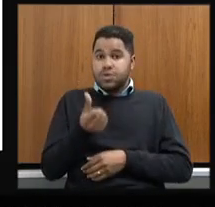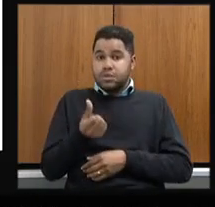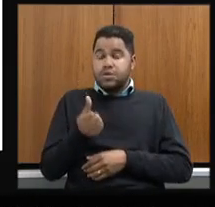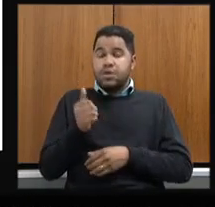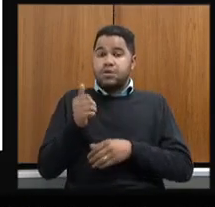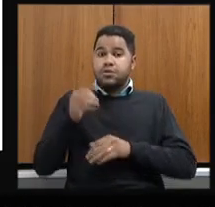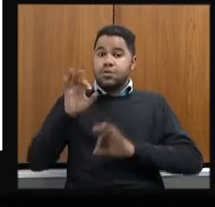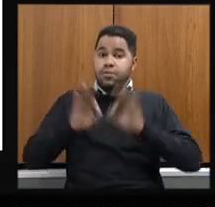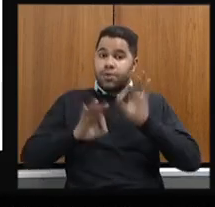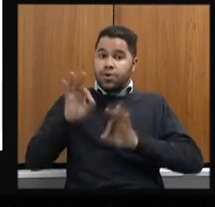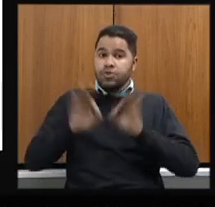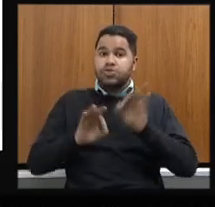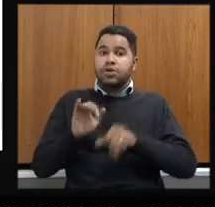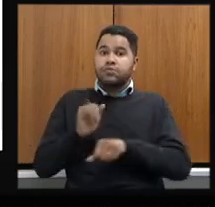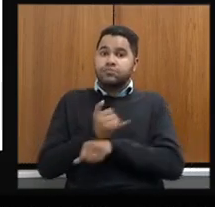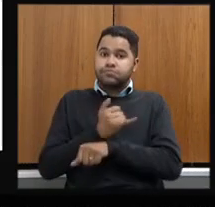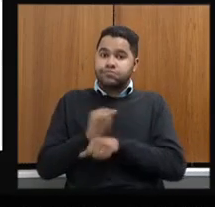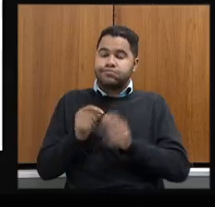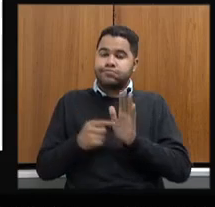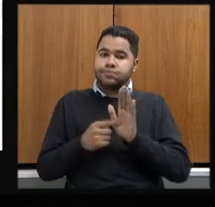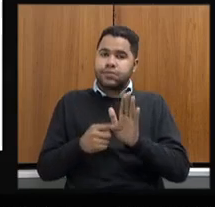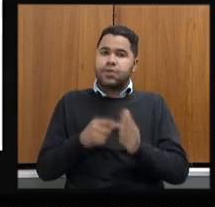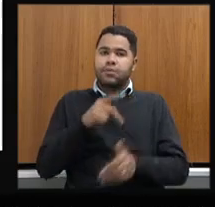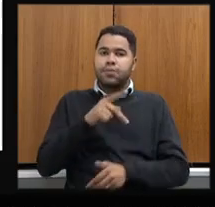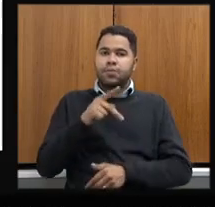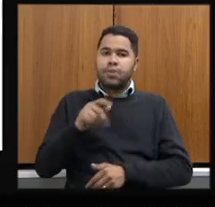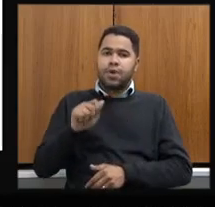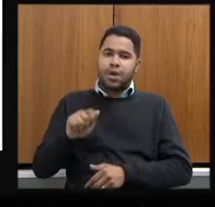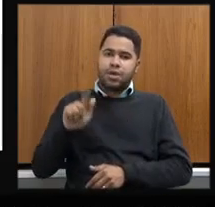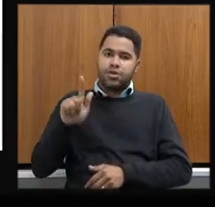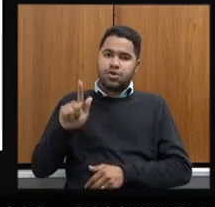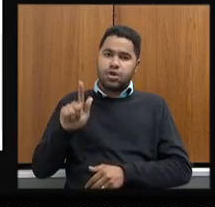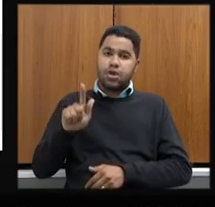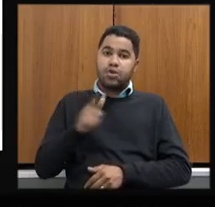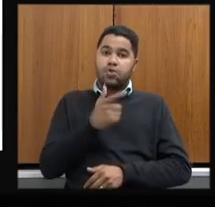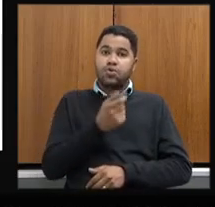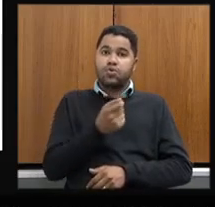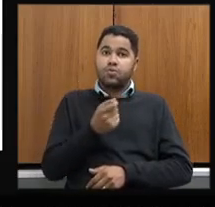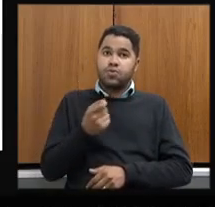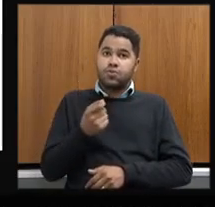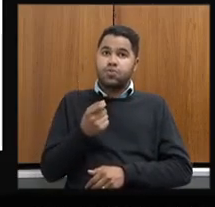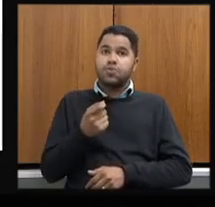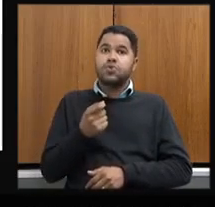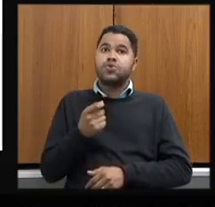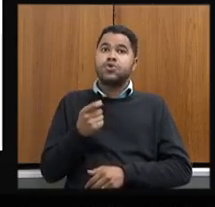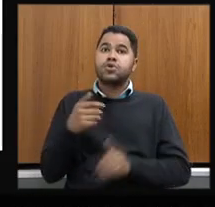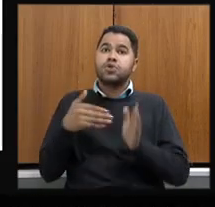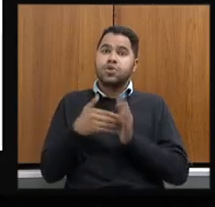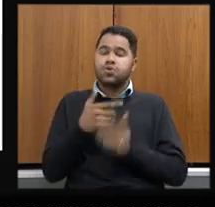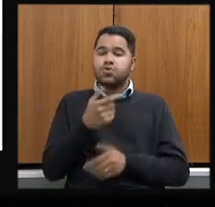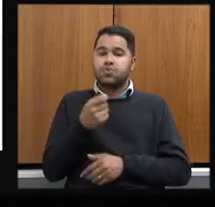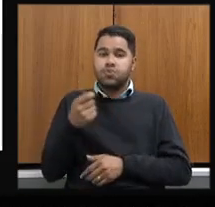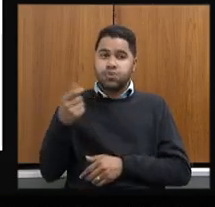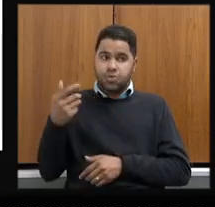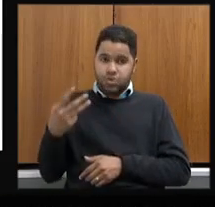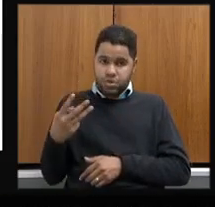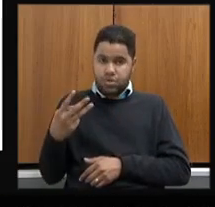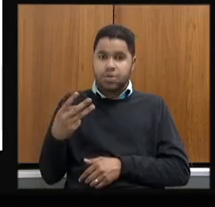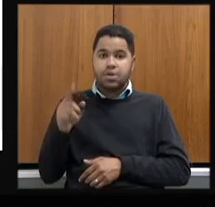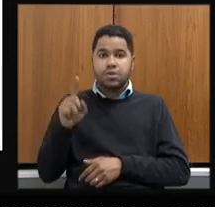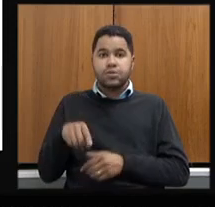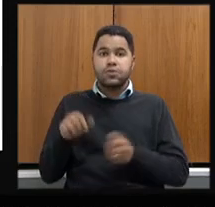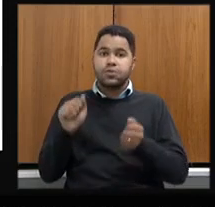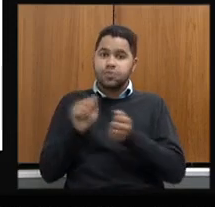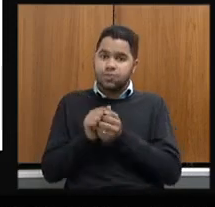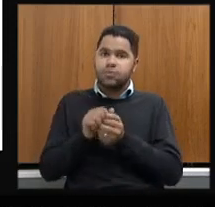estratégicos que estão refletidos no ppg 2020/2023 esse monitoramento da execução das entregas é